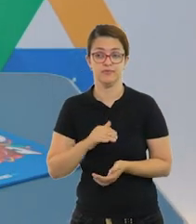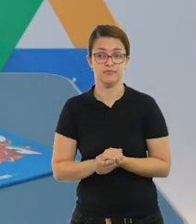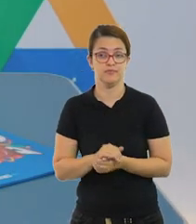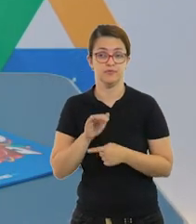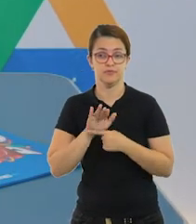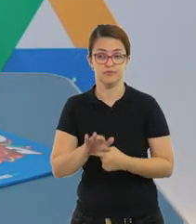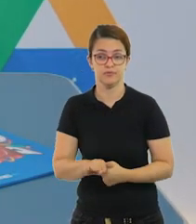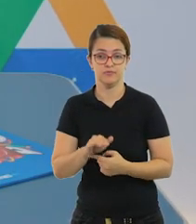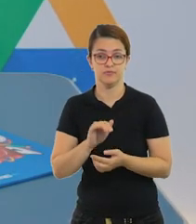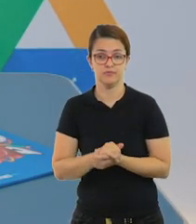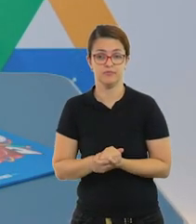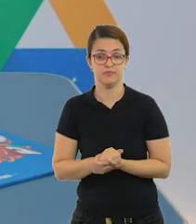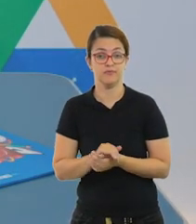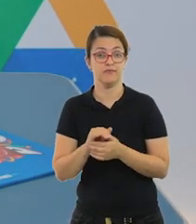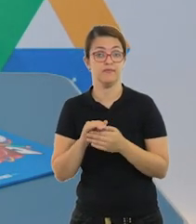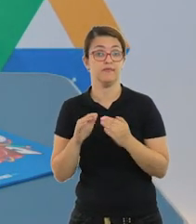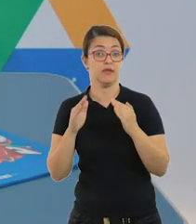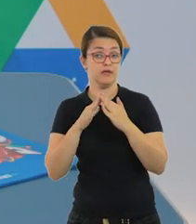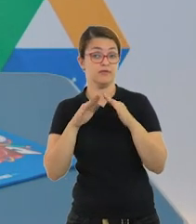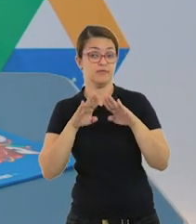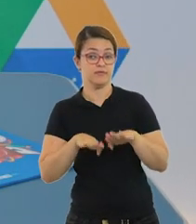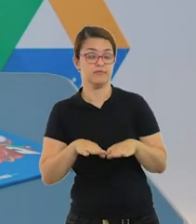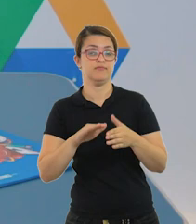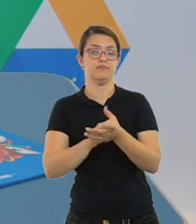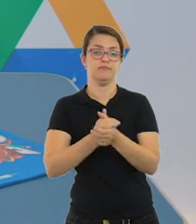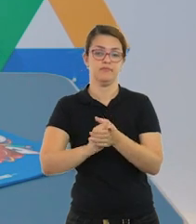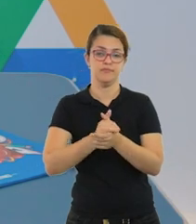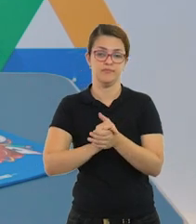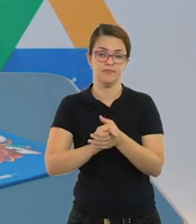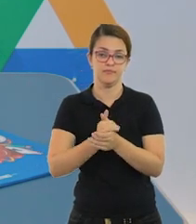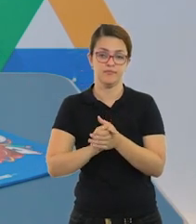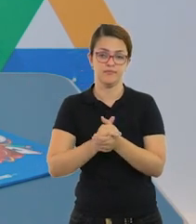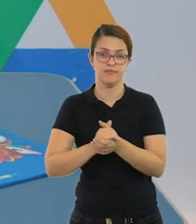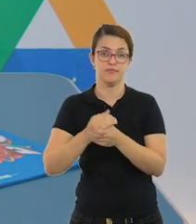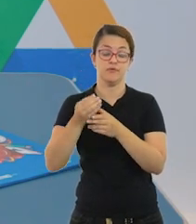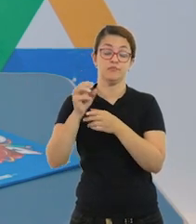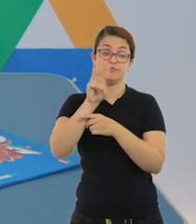vocês tenham gostado e que eu tenha ajudado. No mais, fiquem em casa,